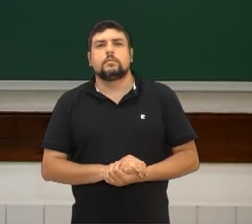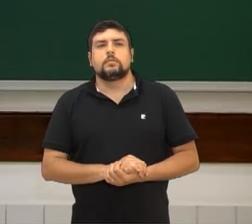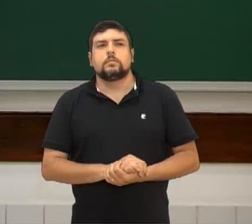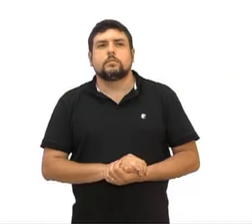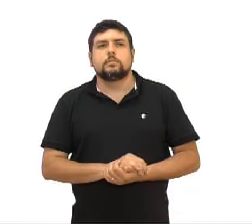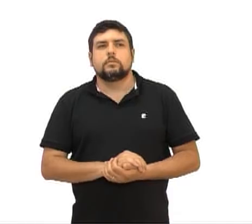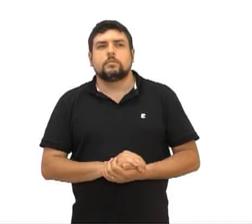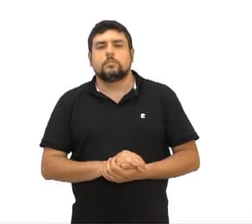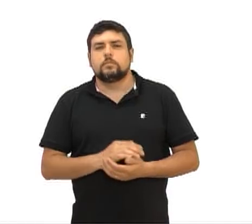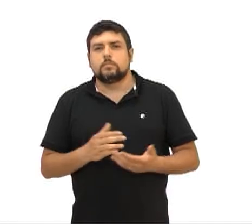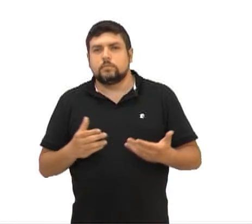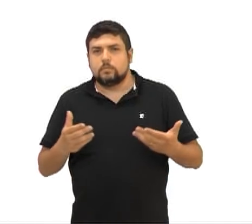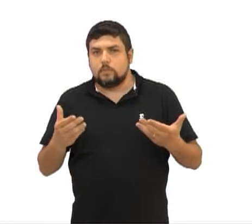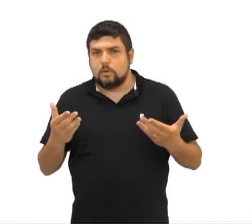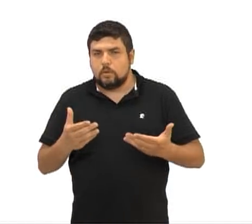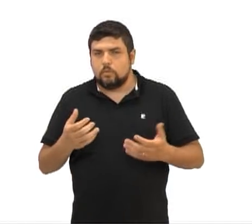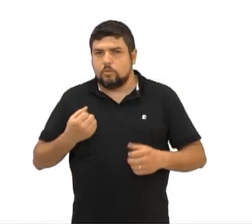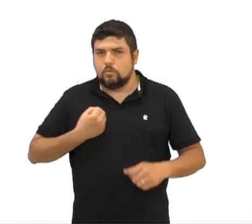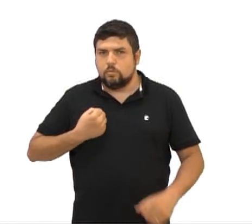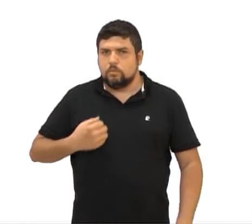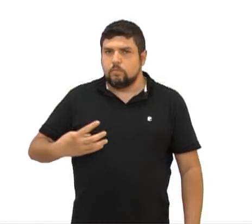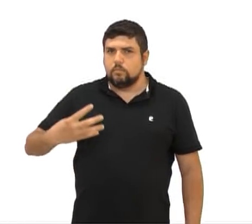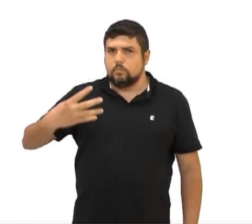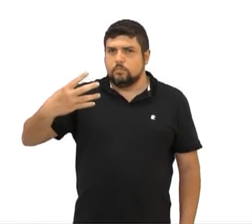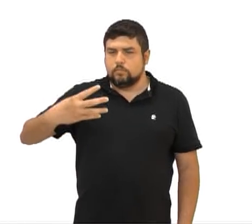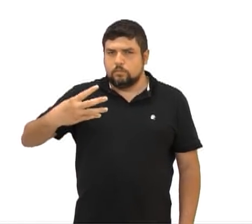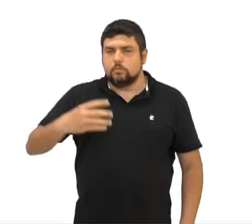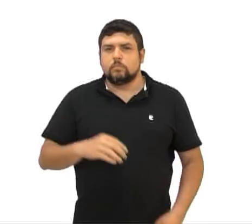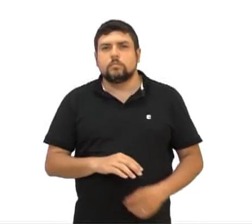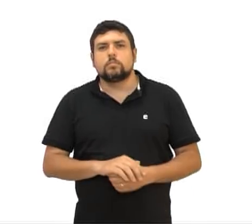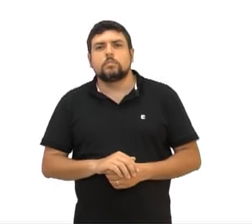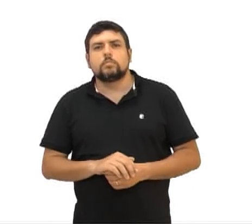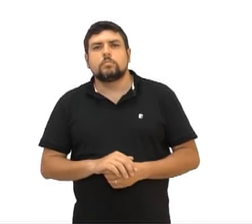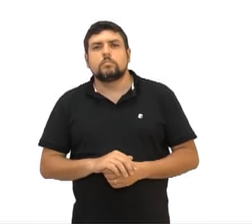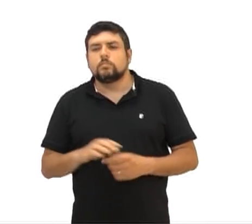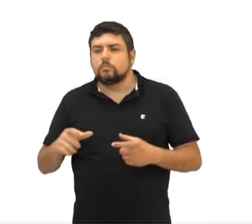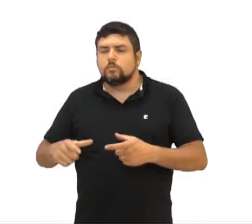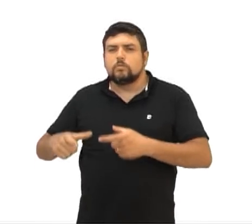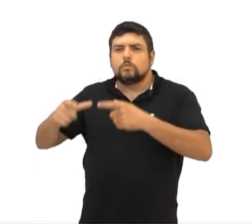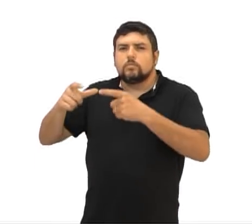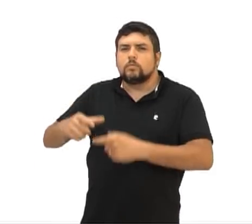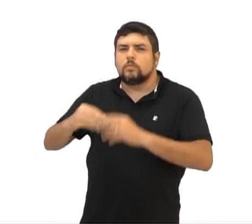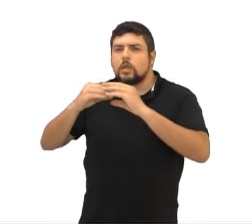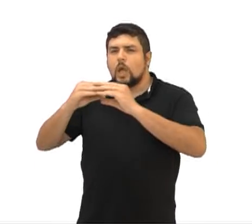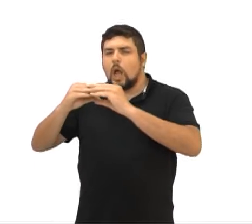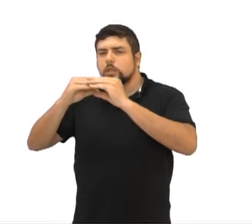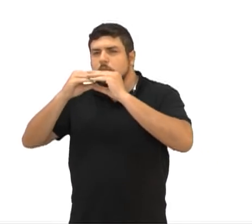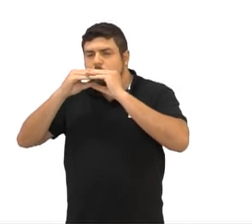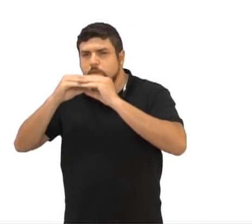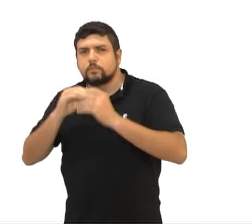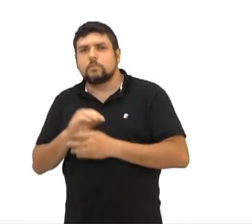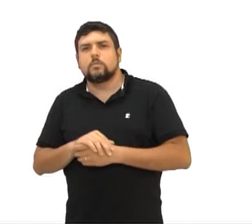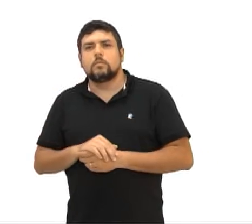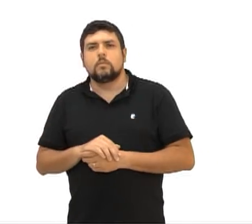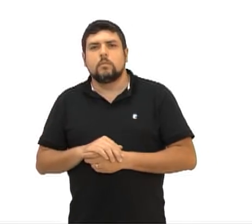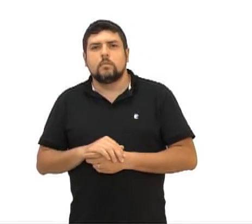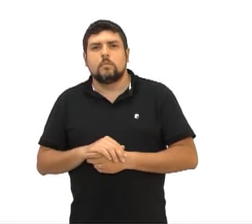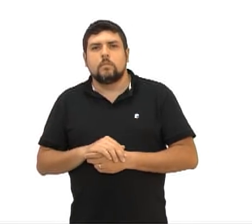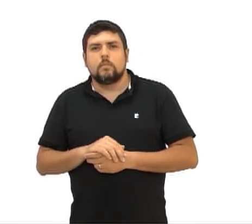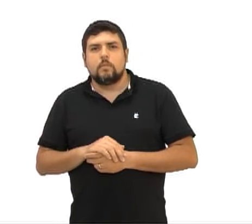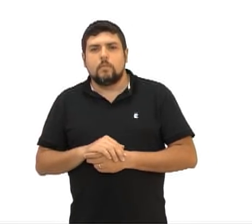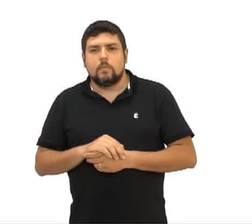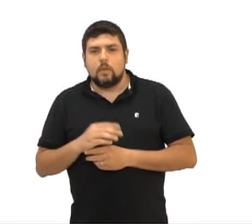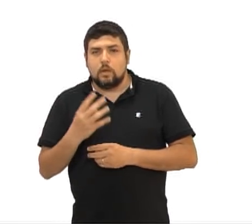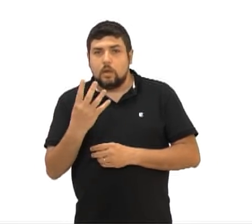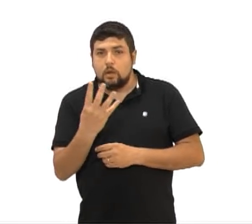No exercício 4, ele informa que em uma lanchonete, para cada 45